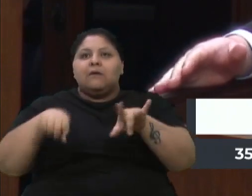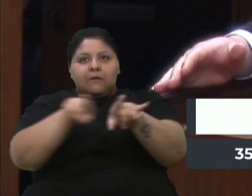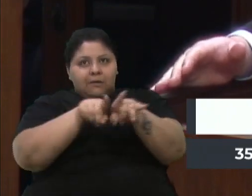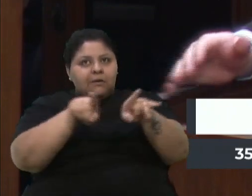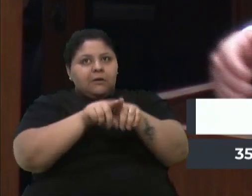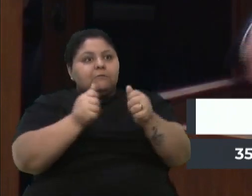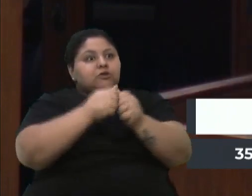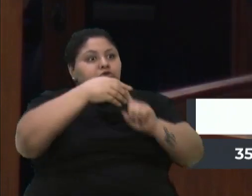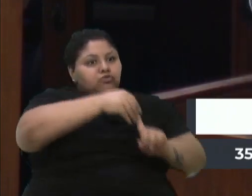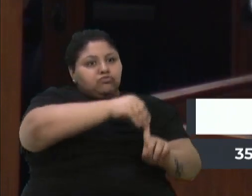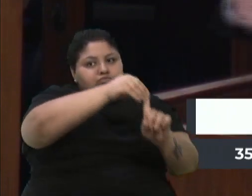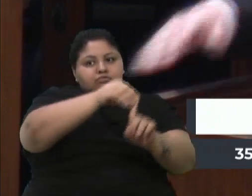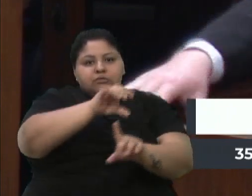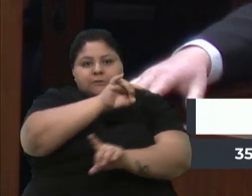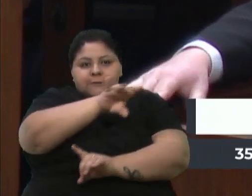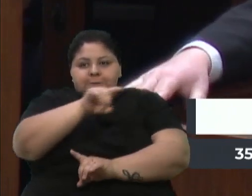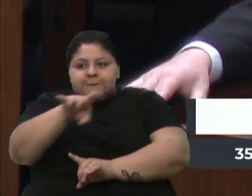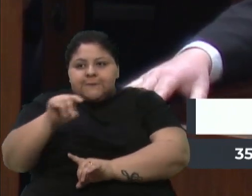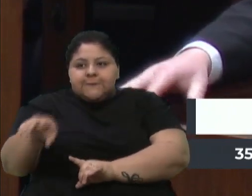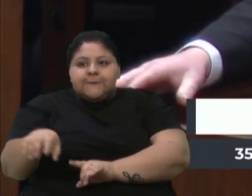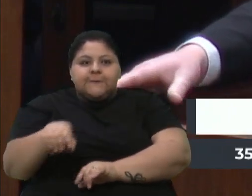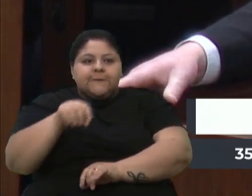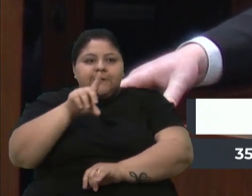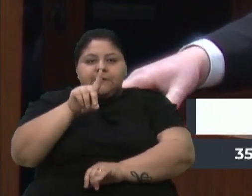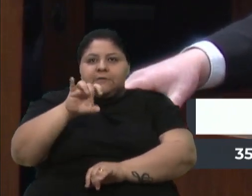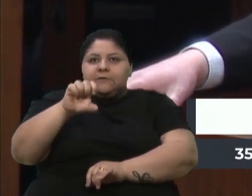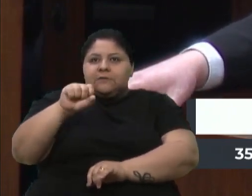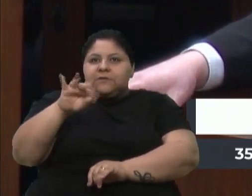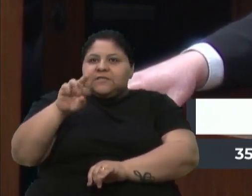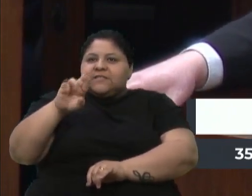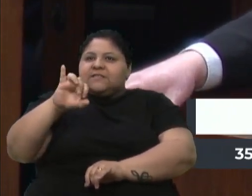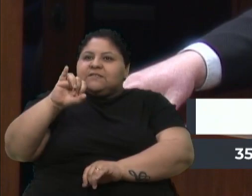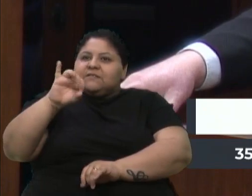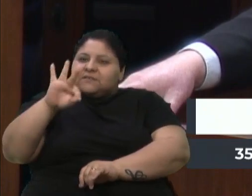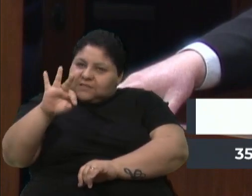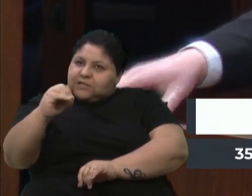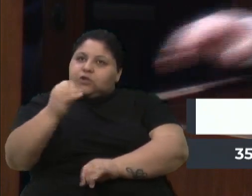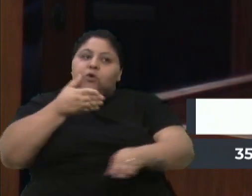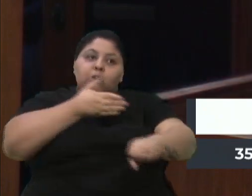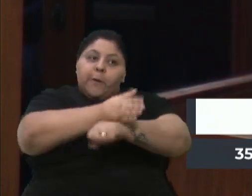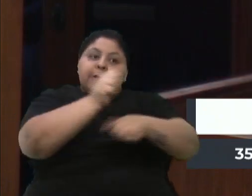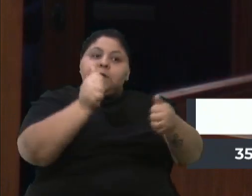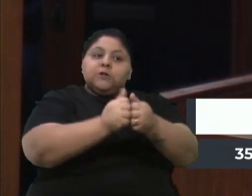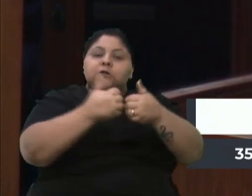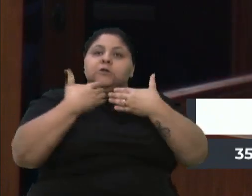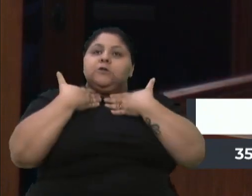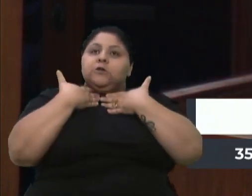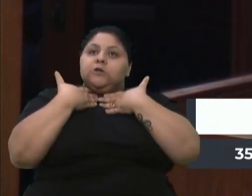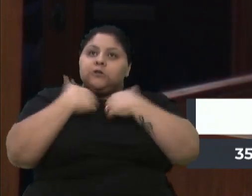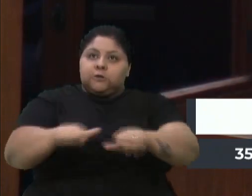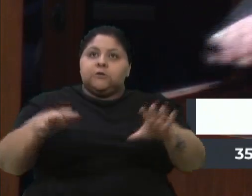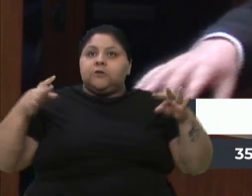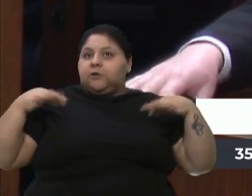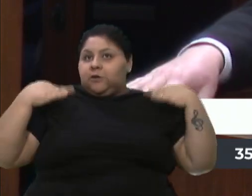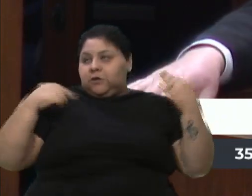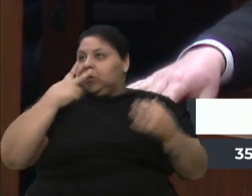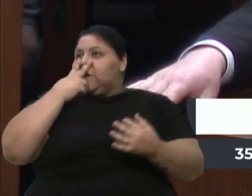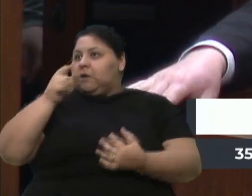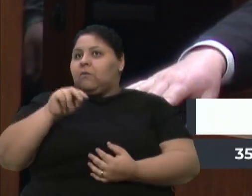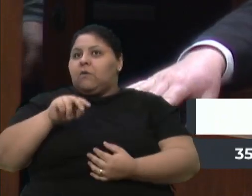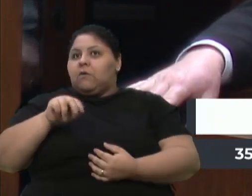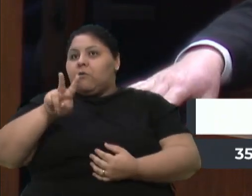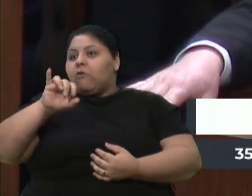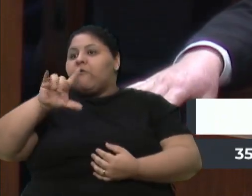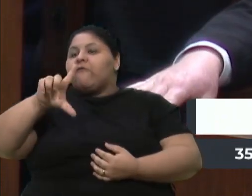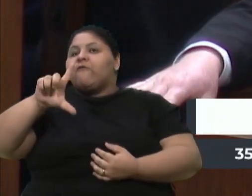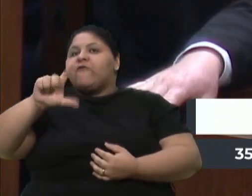eventos de cada distrito, participando junto com a Secretaria Municipal do Turismo, como vai ser o caso de Vila Cristina. O presidente